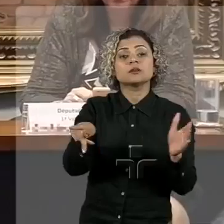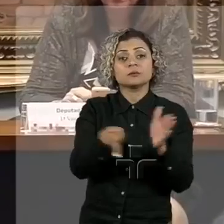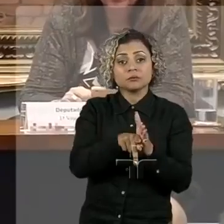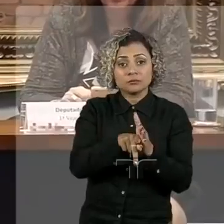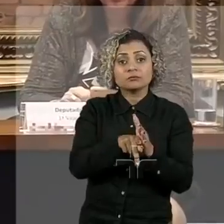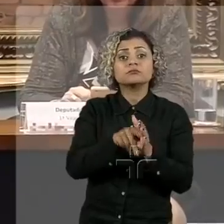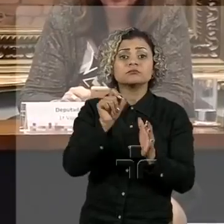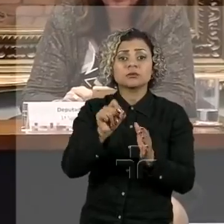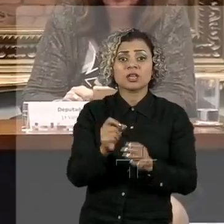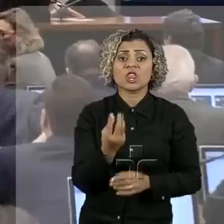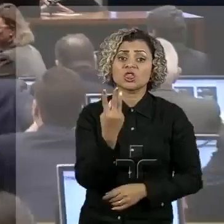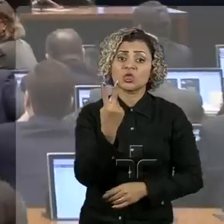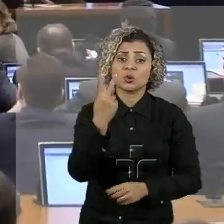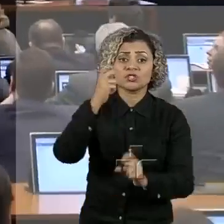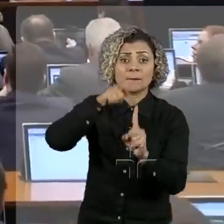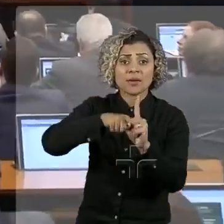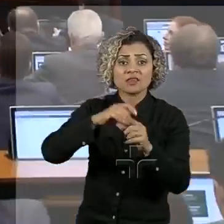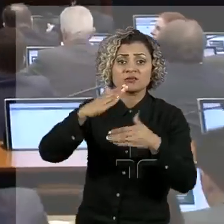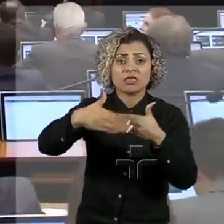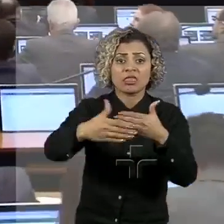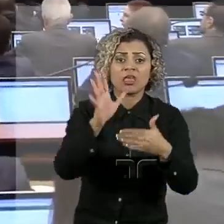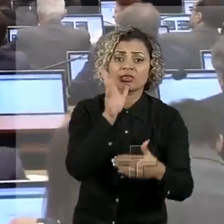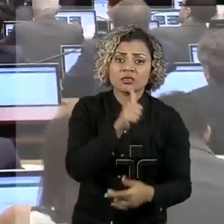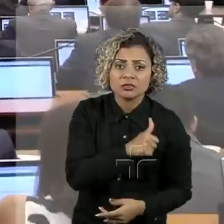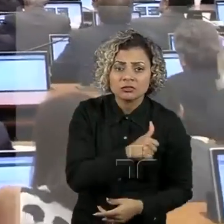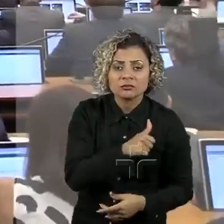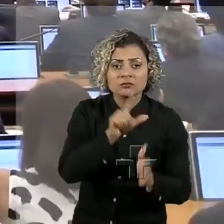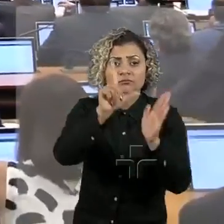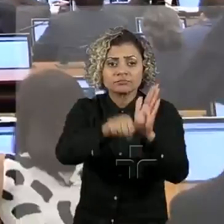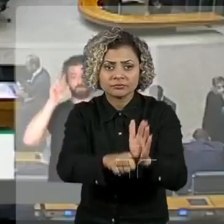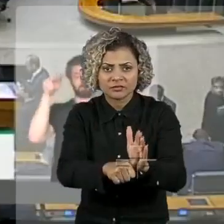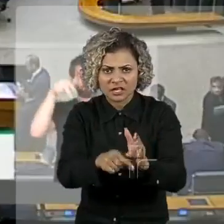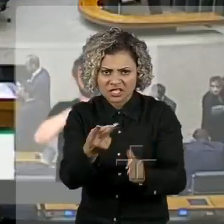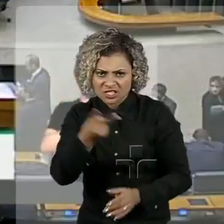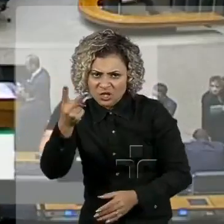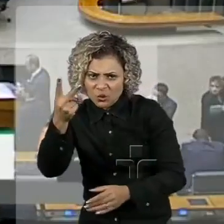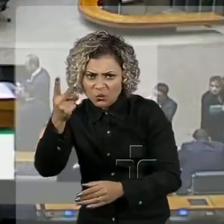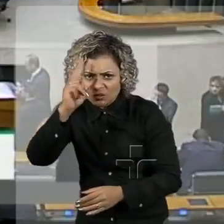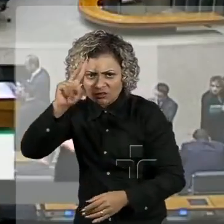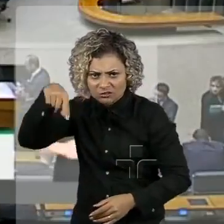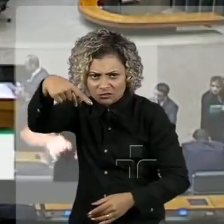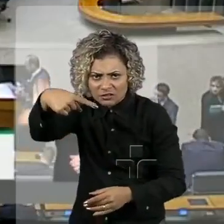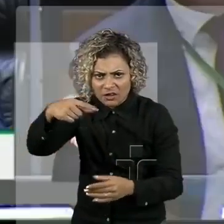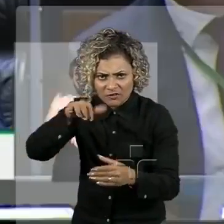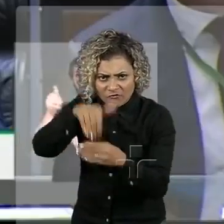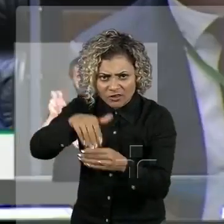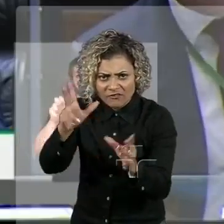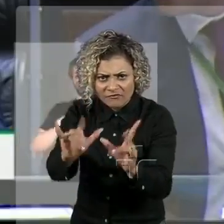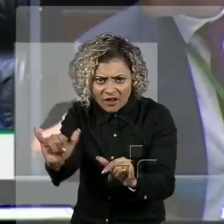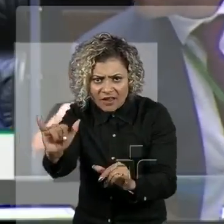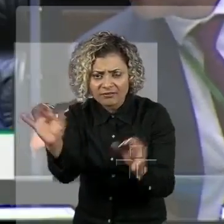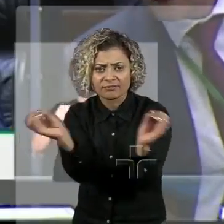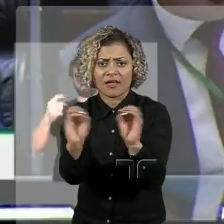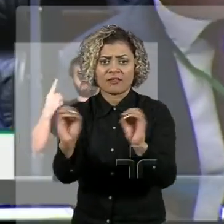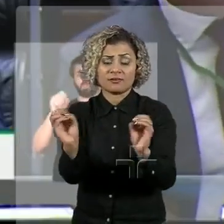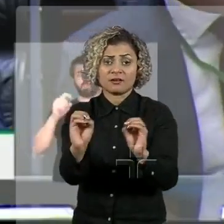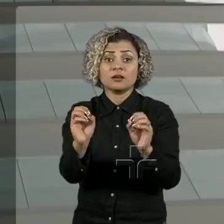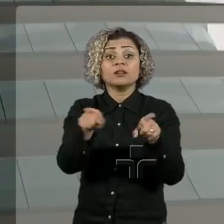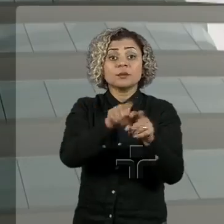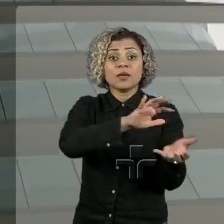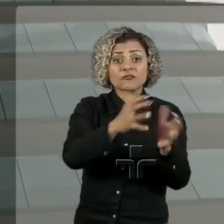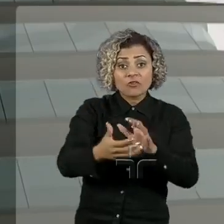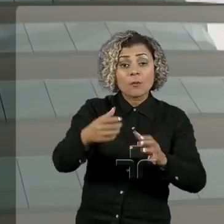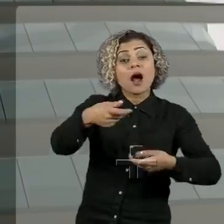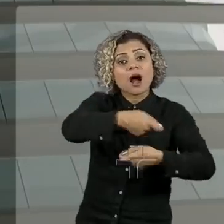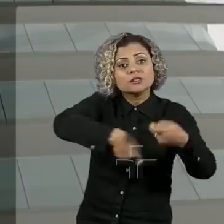avançar em apenas uma comissão e está longe de ser votada na segunda. A derrota mais significativa foi na reforma